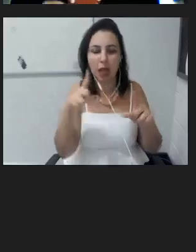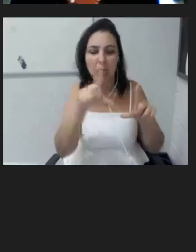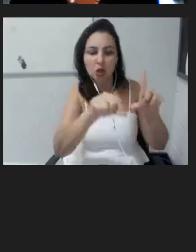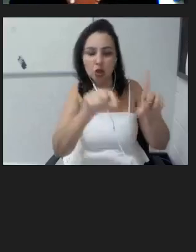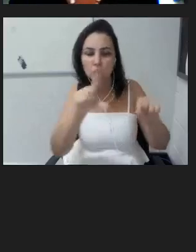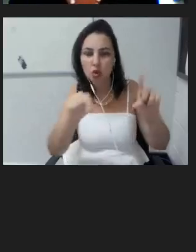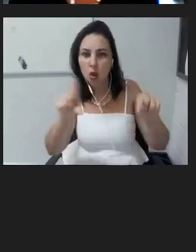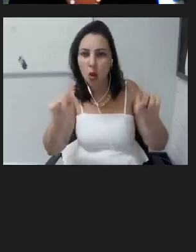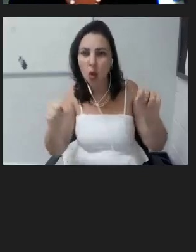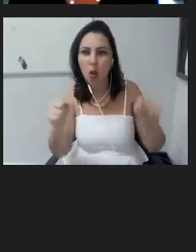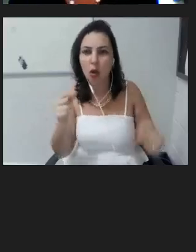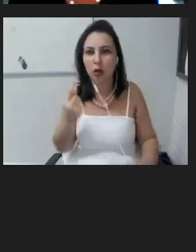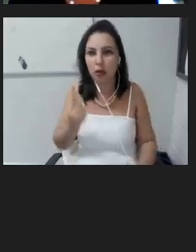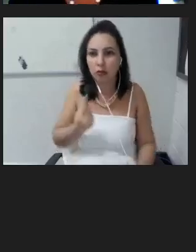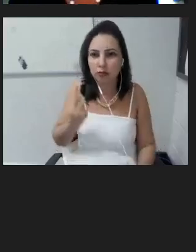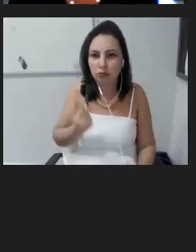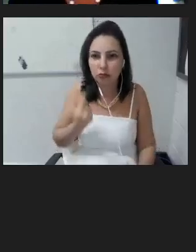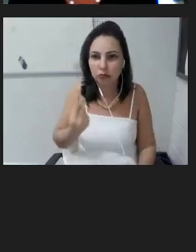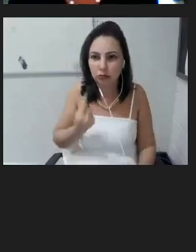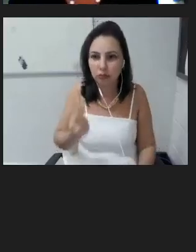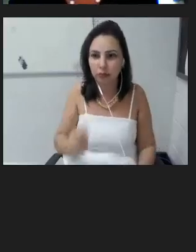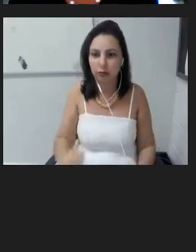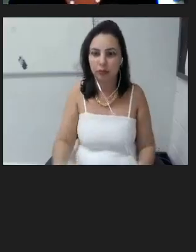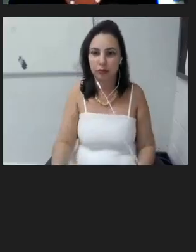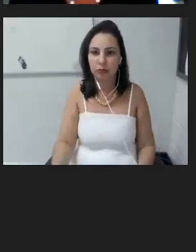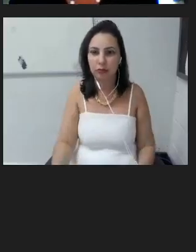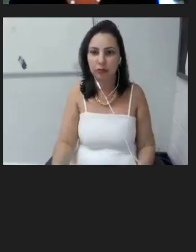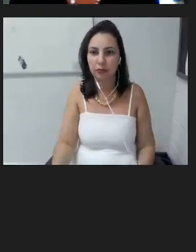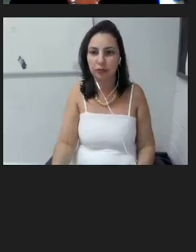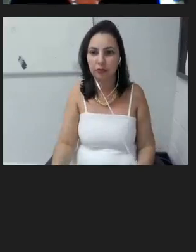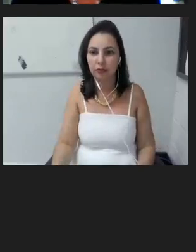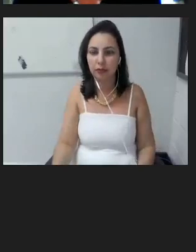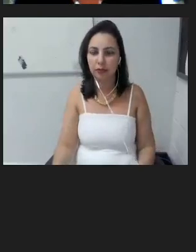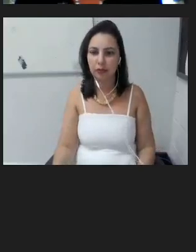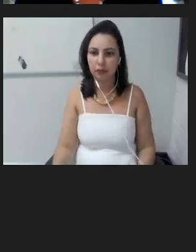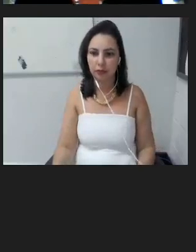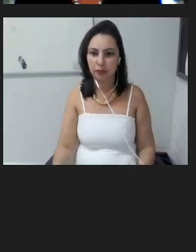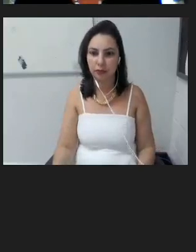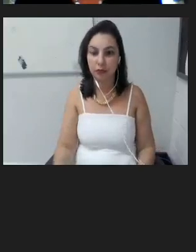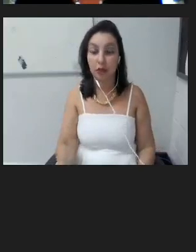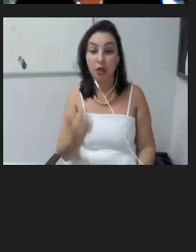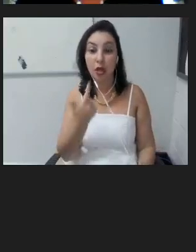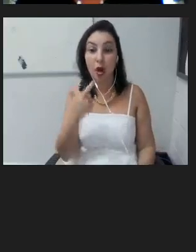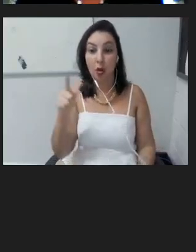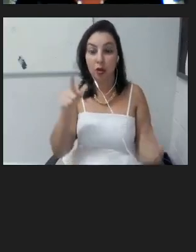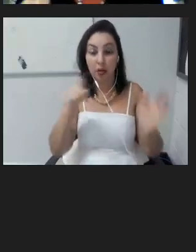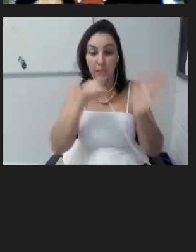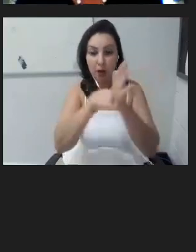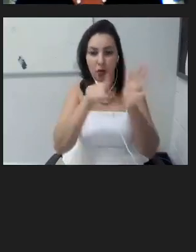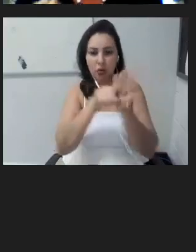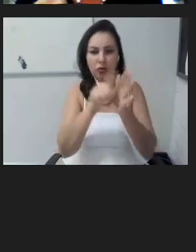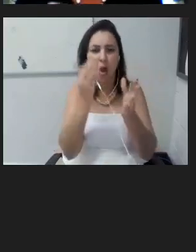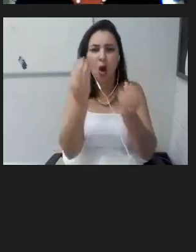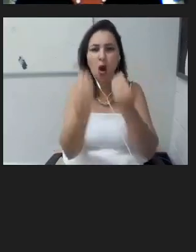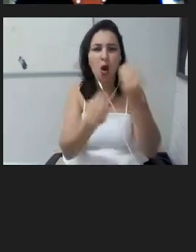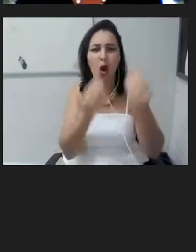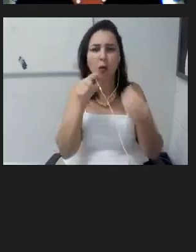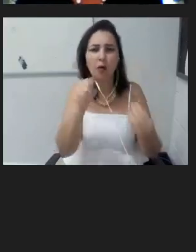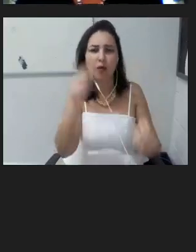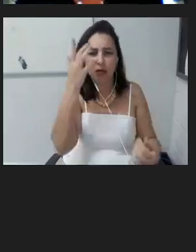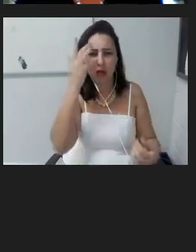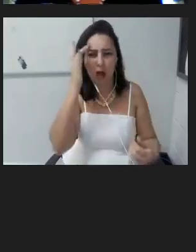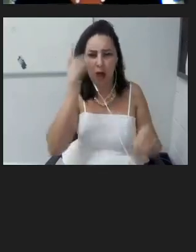do indivíduo, faltou um acento no indivíduo ali. E aí a outra pergunta, como você acha que é